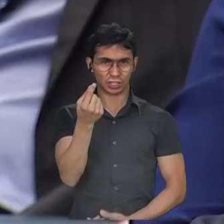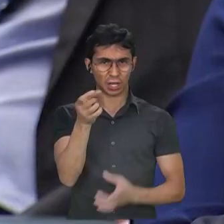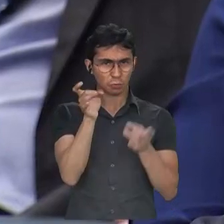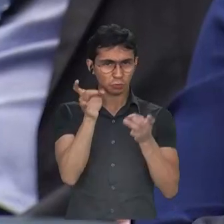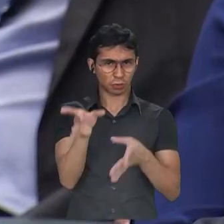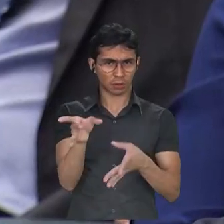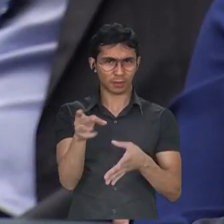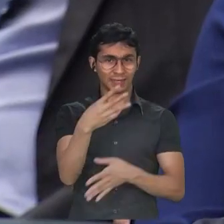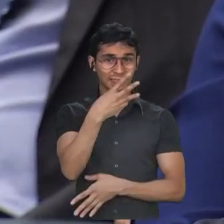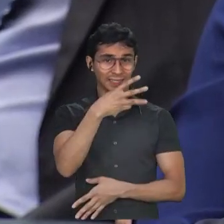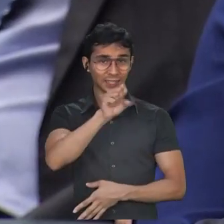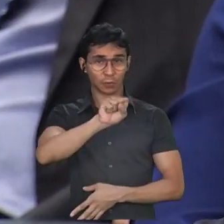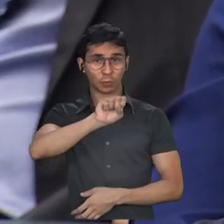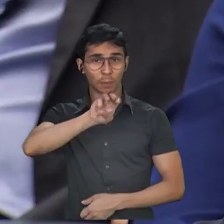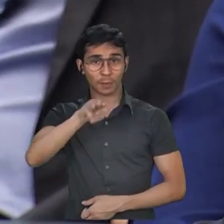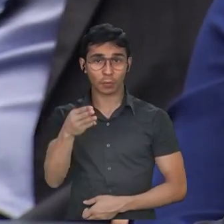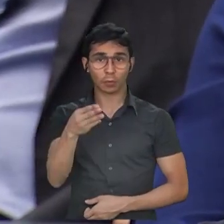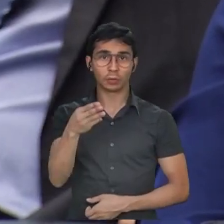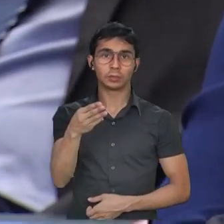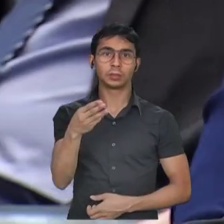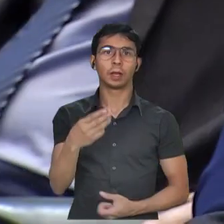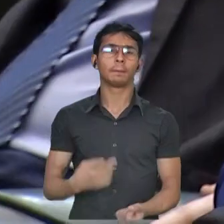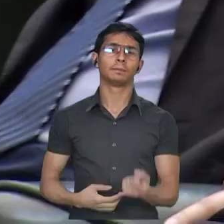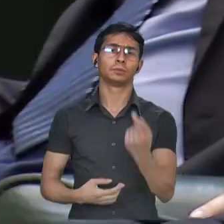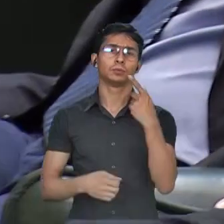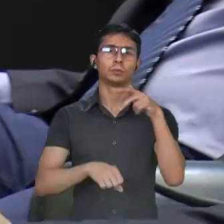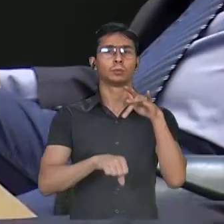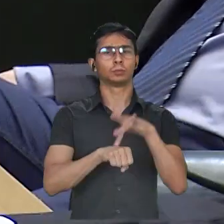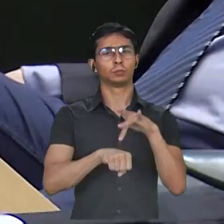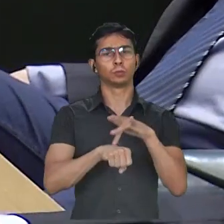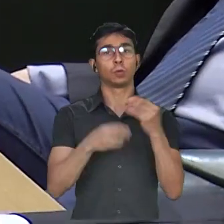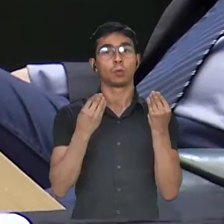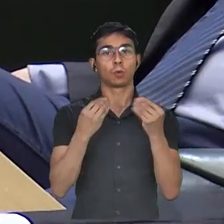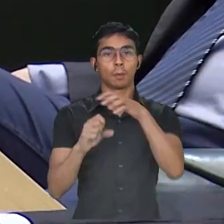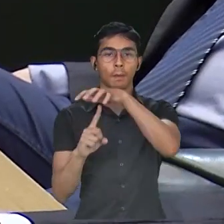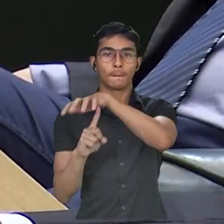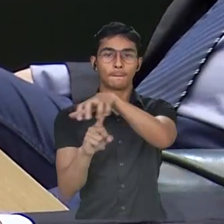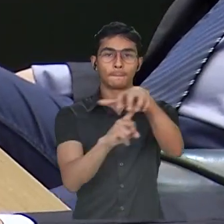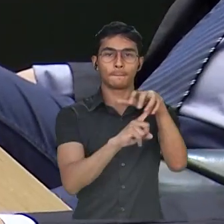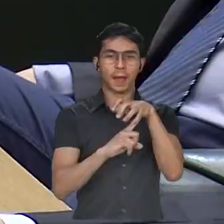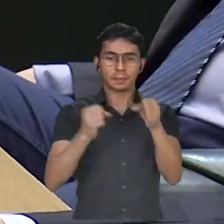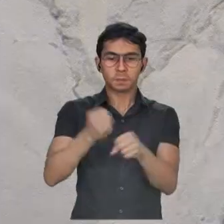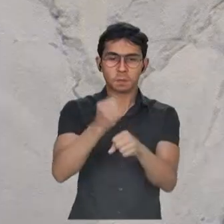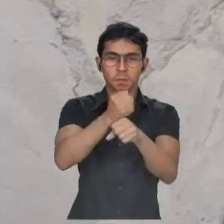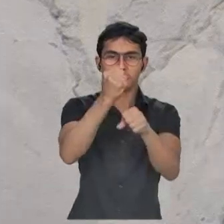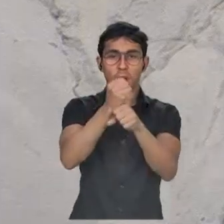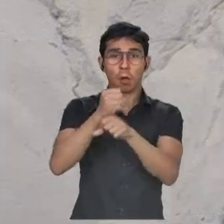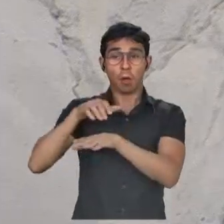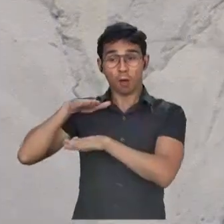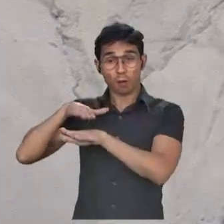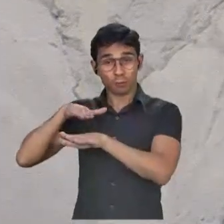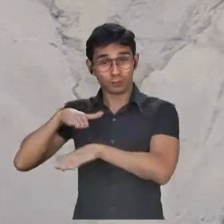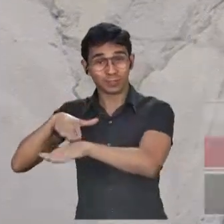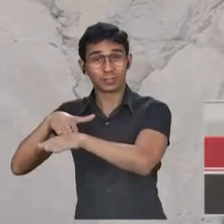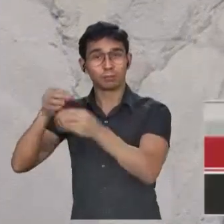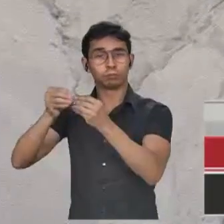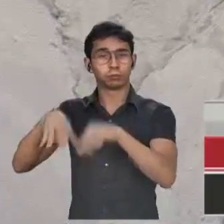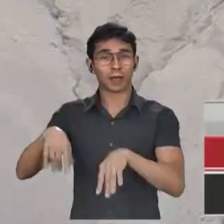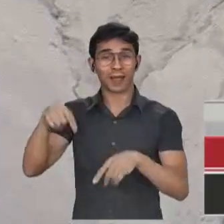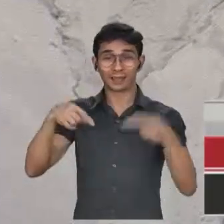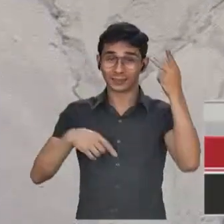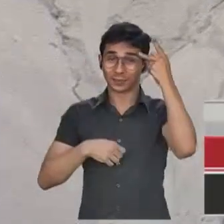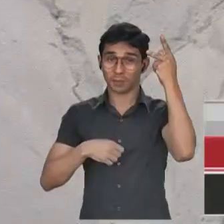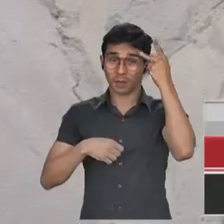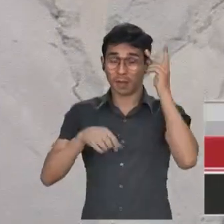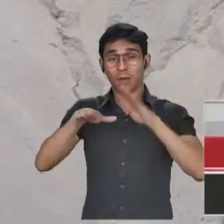que se vão gastar num absurdo pra fazer um parque em detrimento do trânsito vão acabar o trânsito de são paulo já está